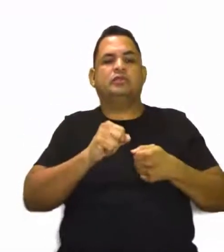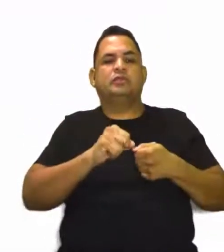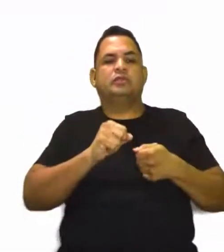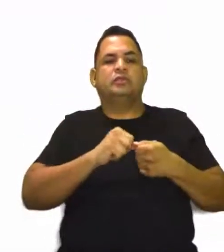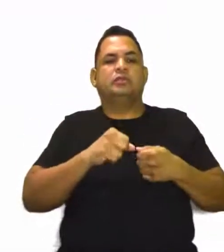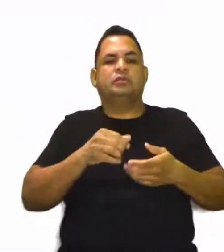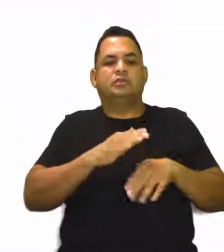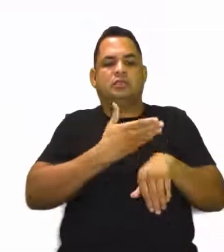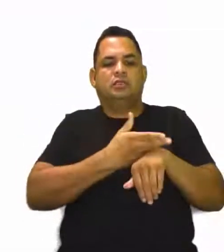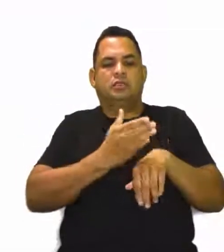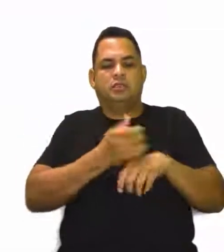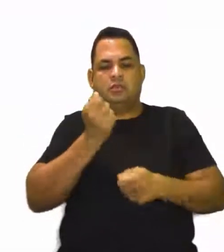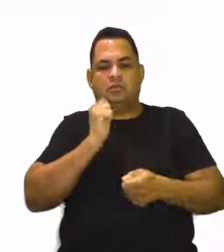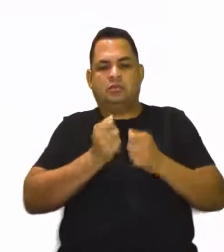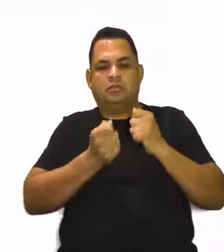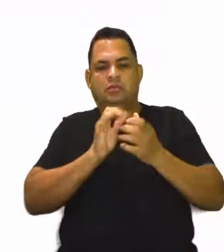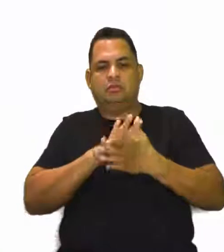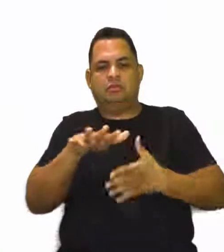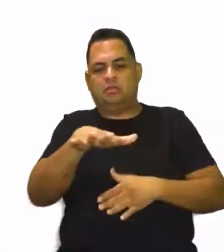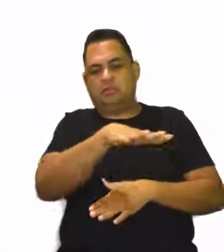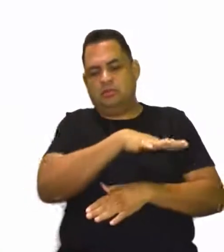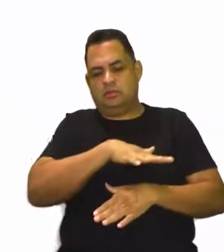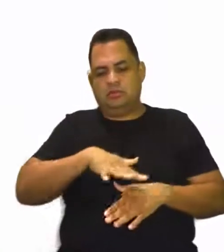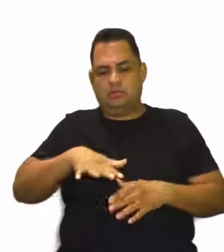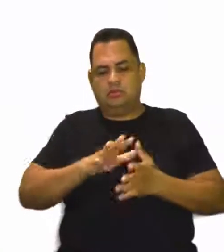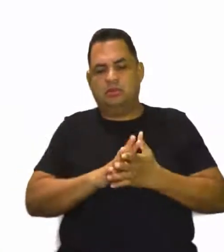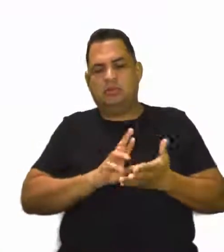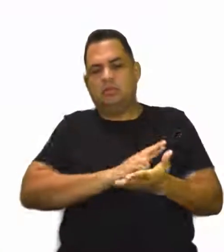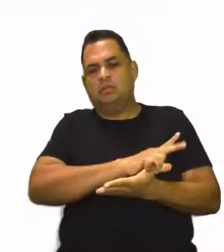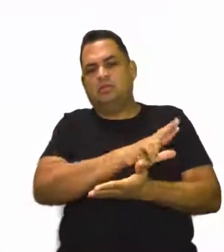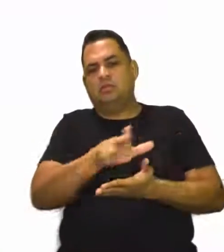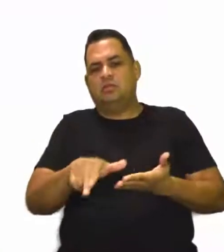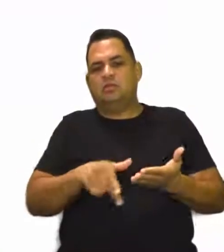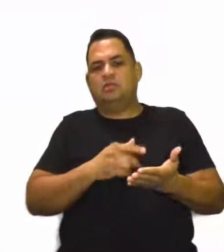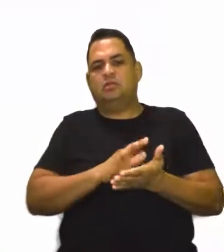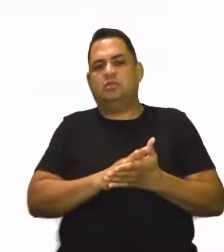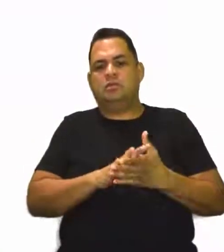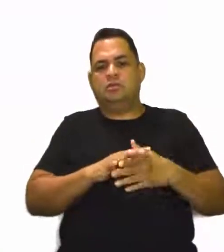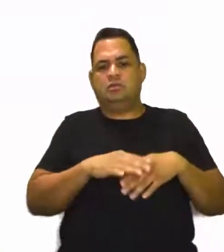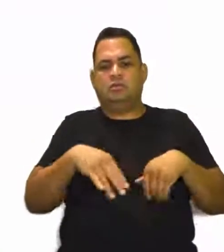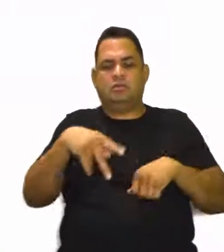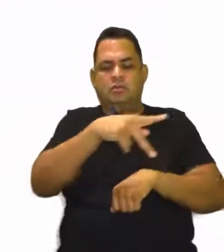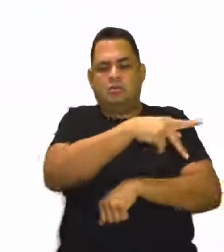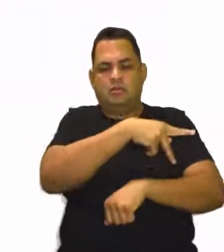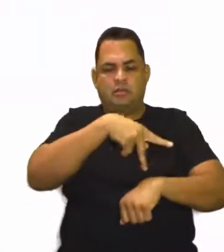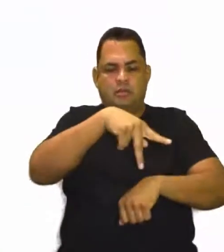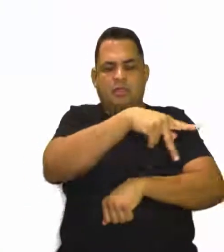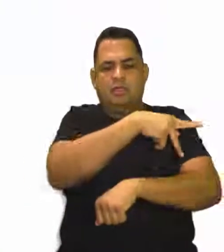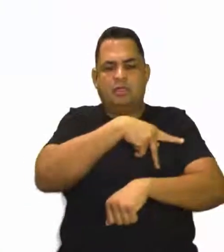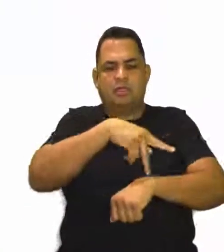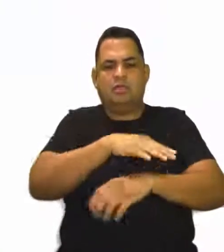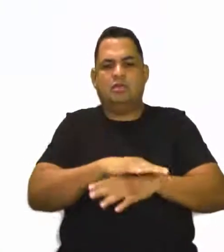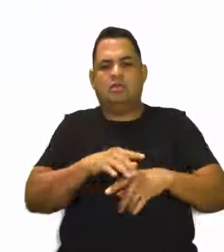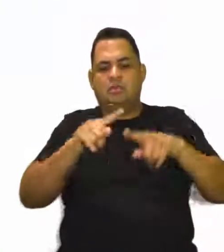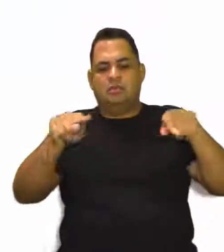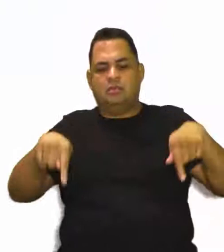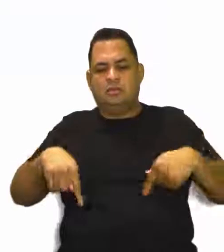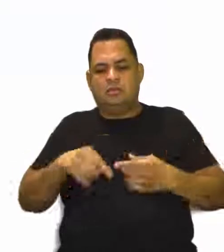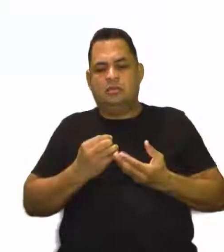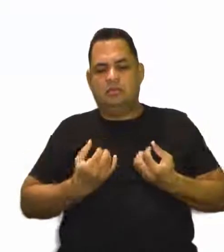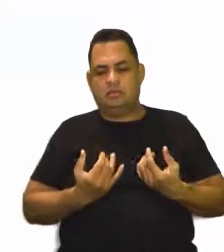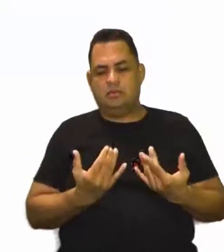treinamento funcional. Locais bem diversificados que vão pegar aí praças, quadras,